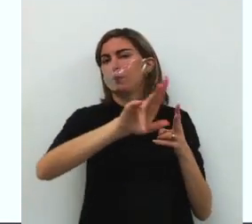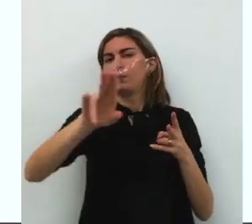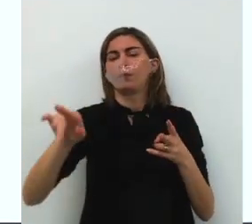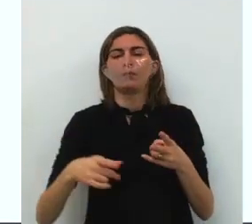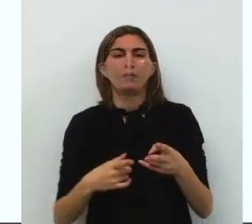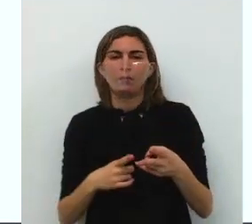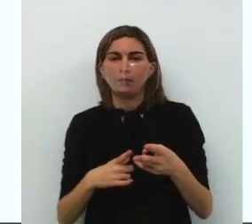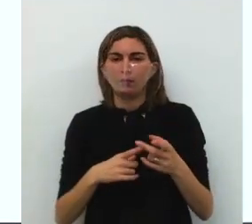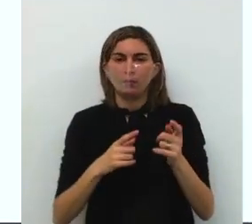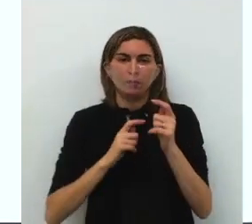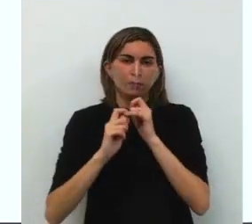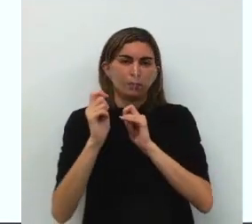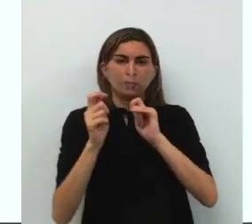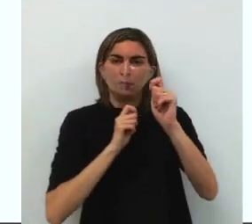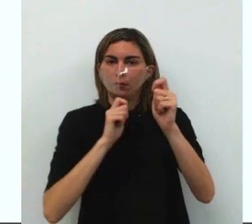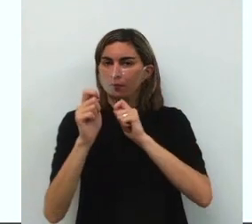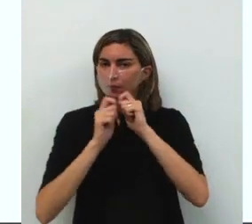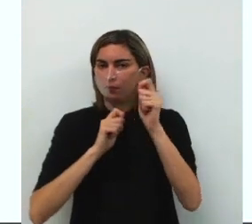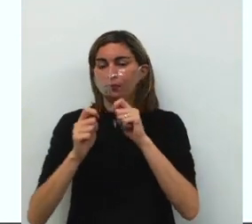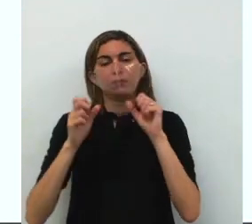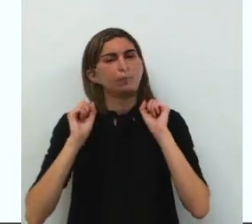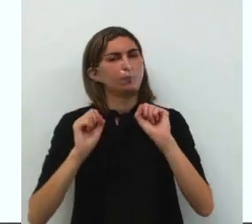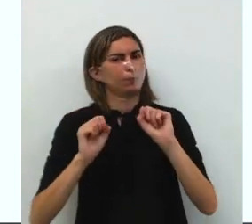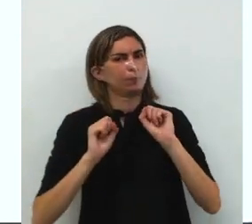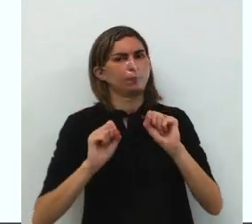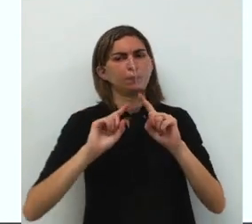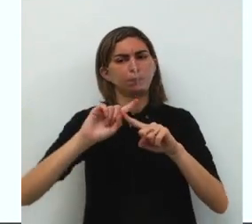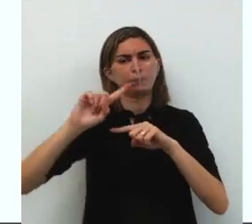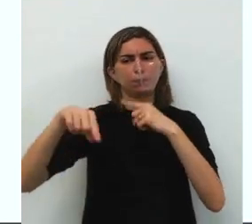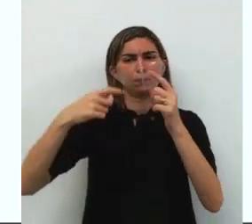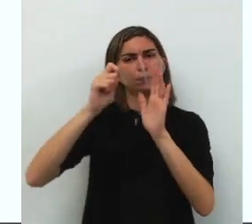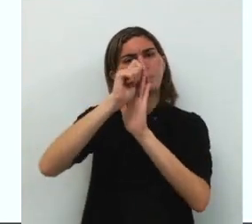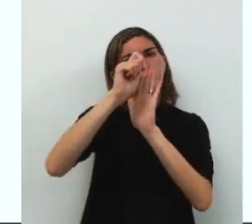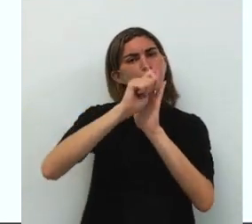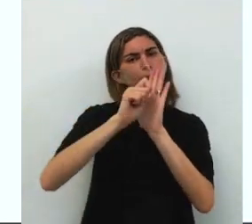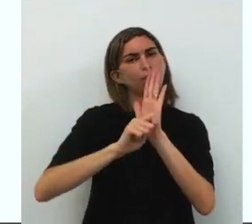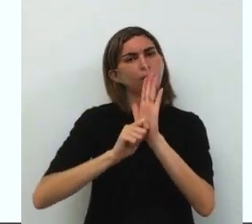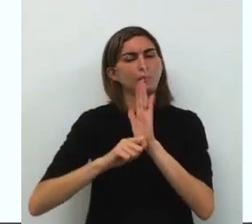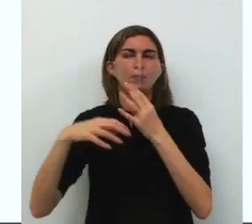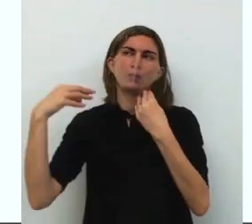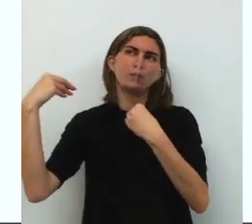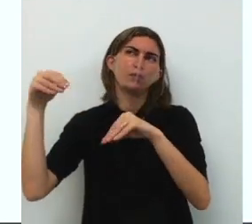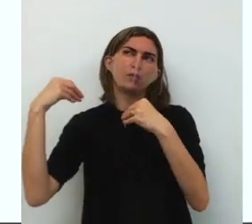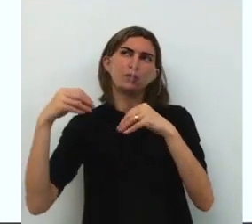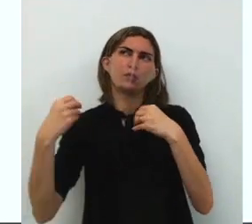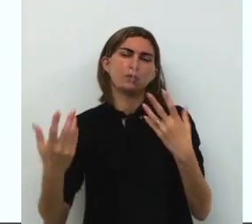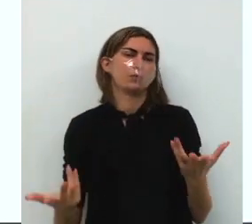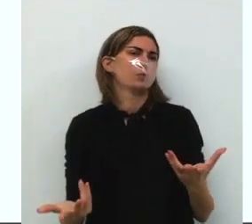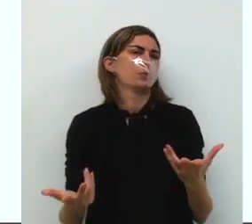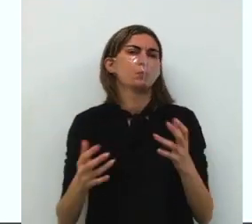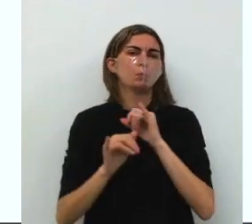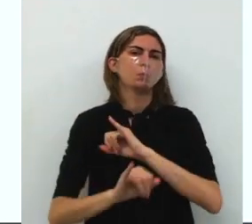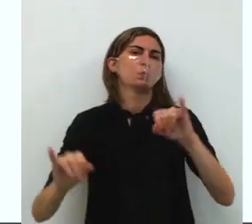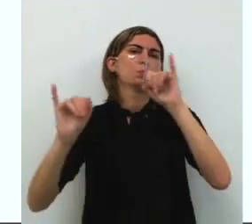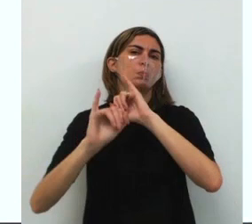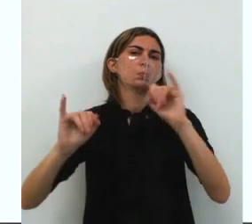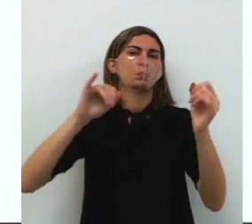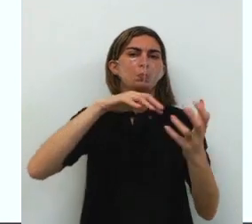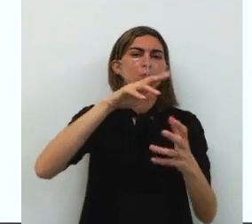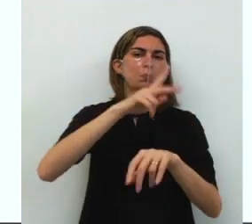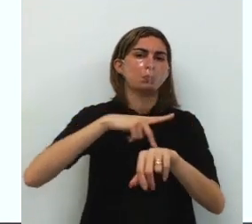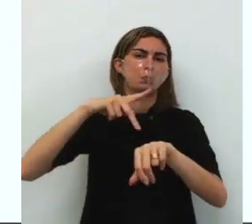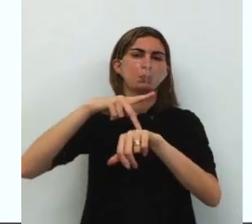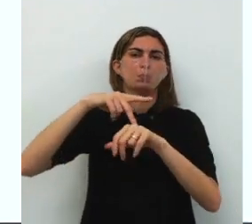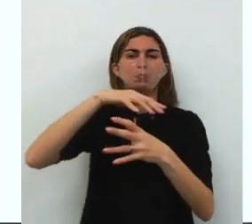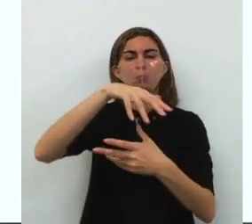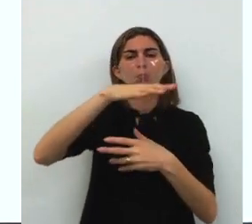quê? As entrevistas, elas poderão ser depois transcritas para o quê? Para uma revista, né, de divulgação